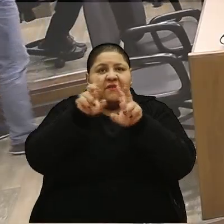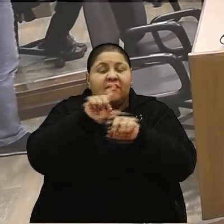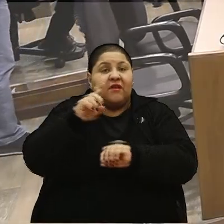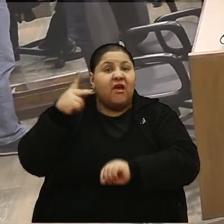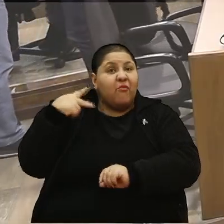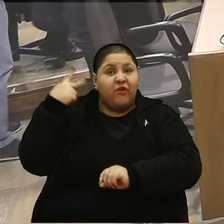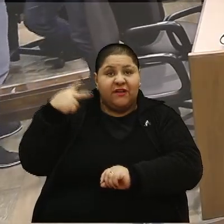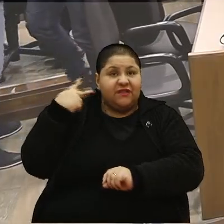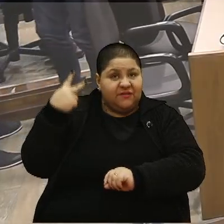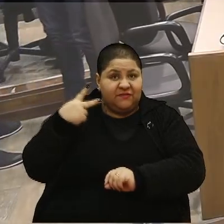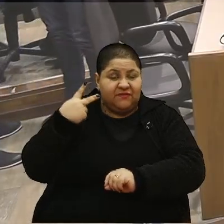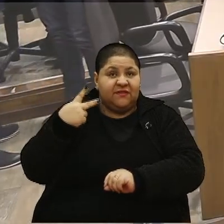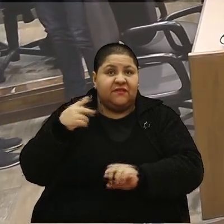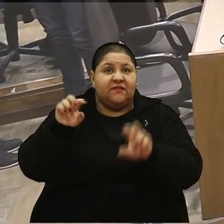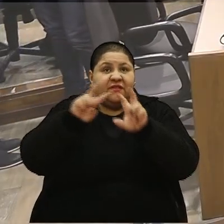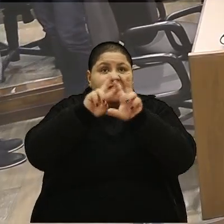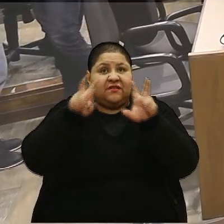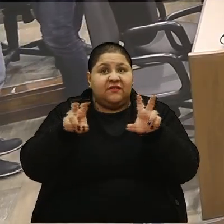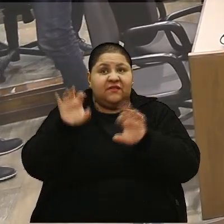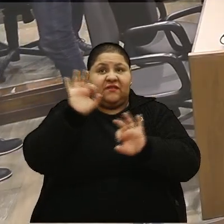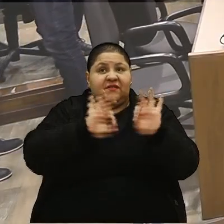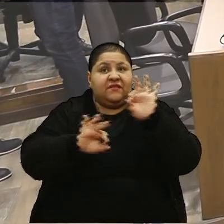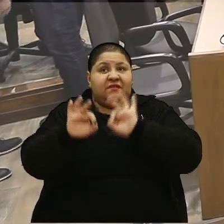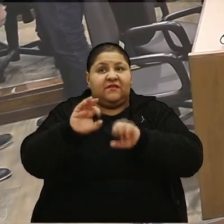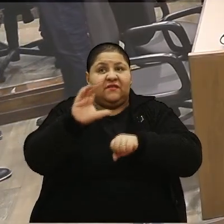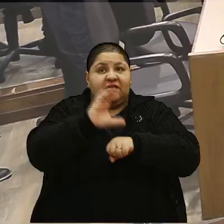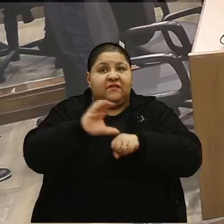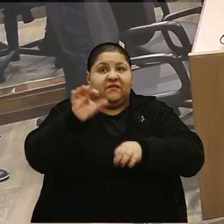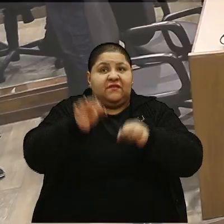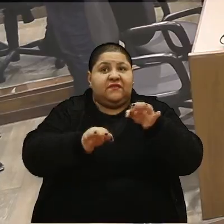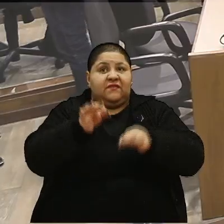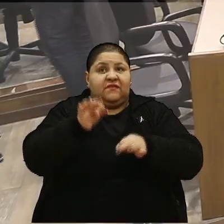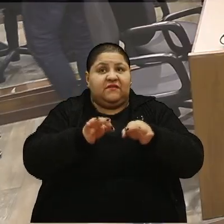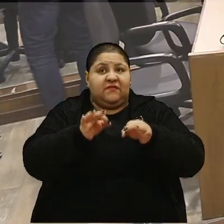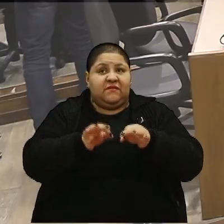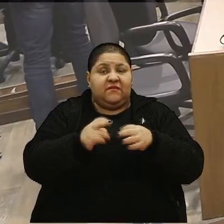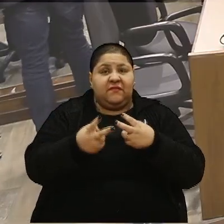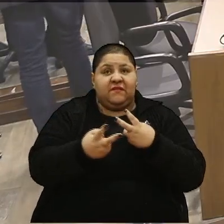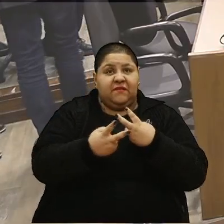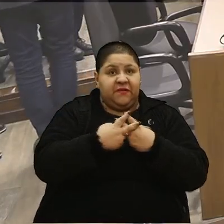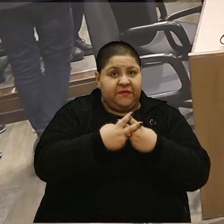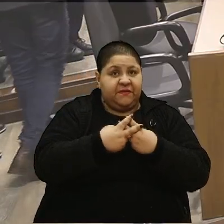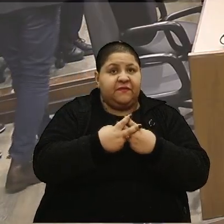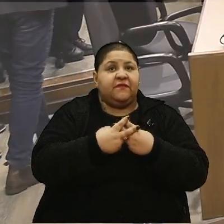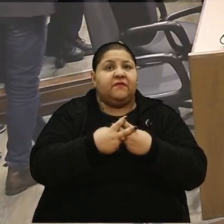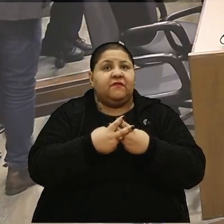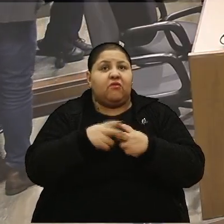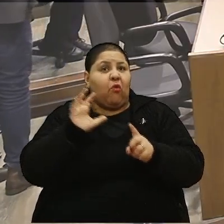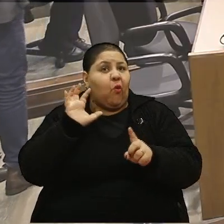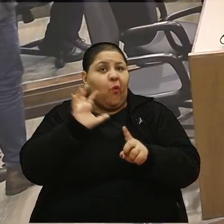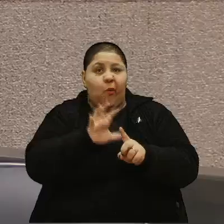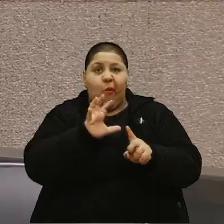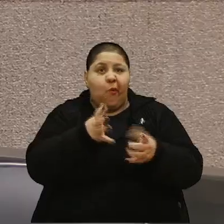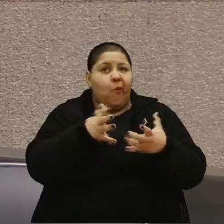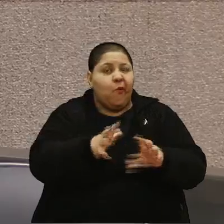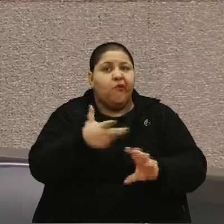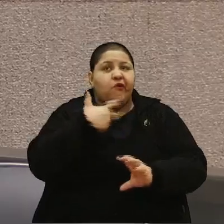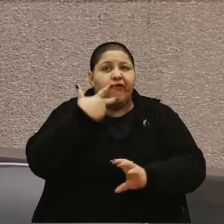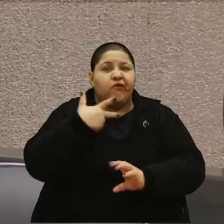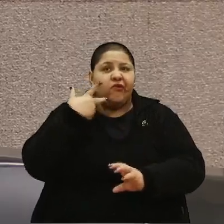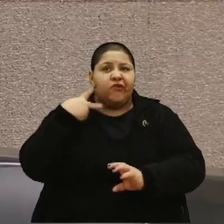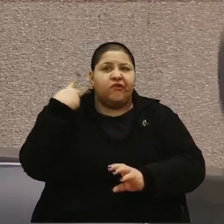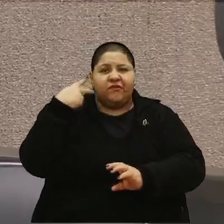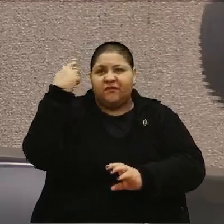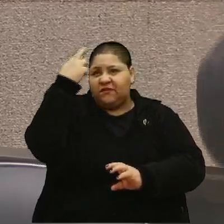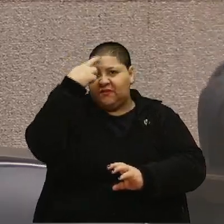político. Perfeito. O assunto é de ordem do Código de Processo Penal e do Código Penal. Então, assim, rechaço totalmente a fala do vereador Rafael Bueno e do vereador